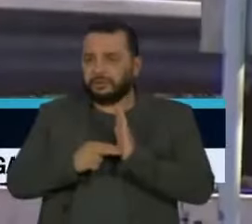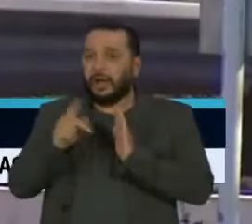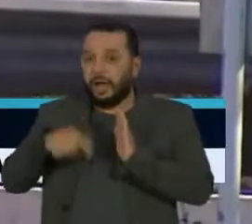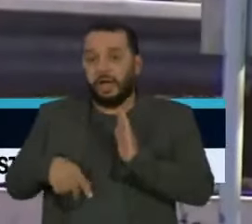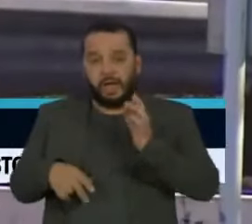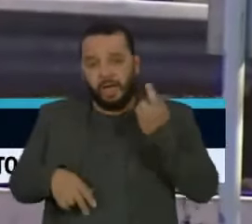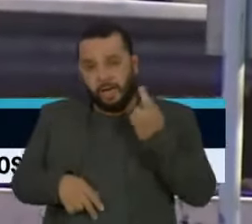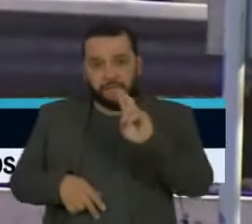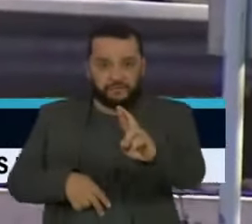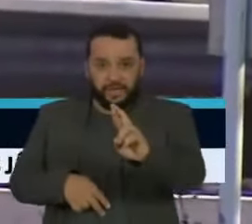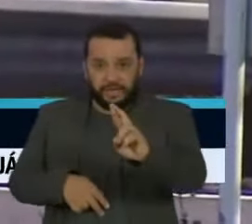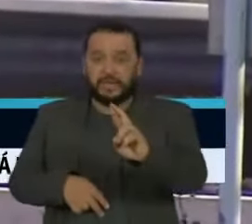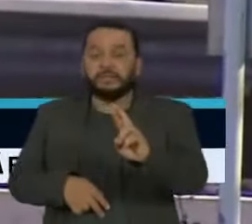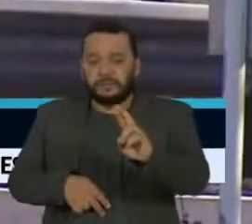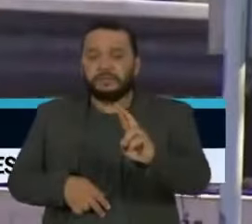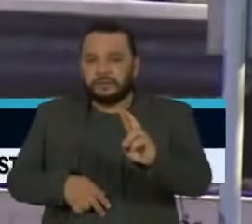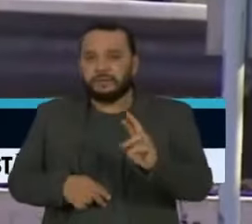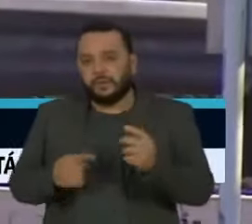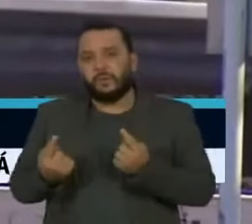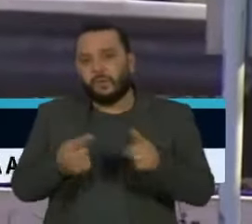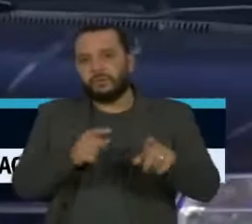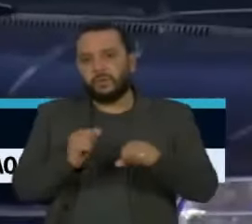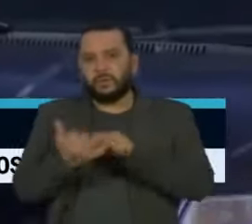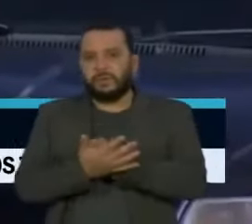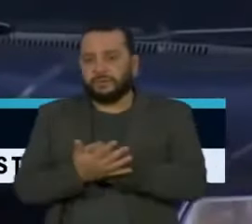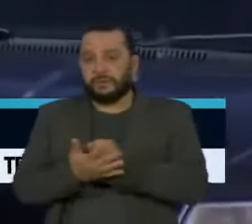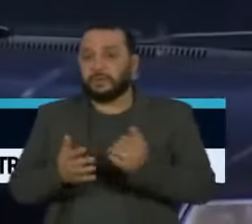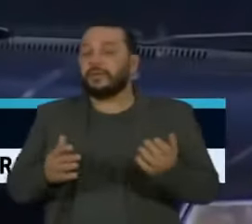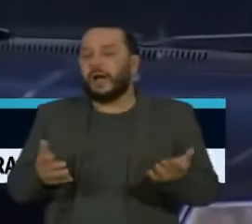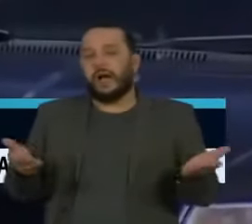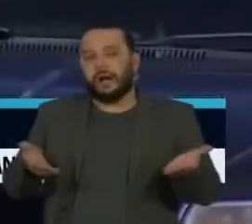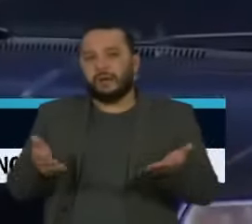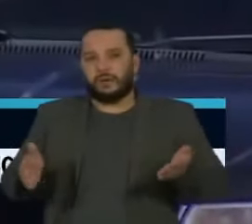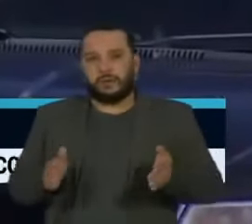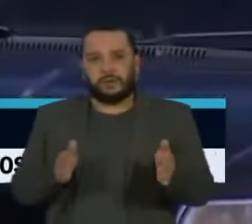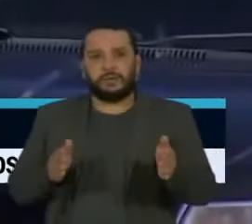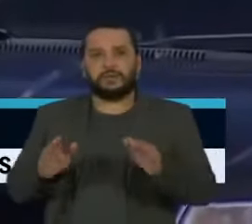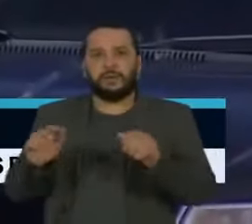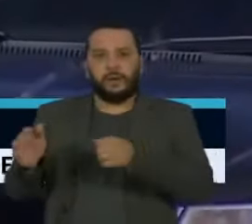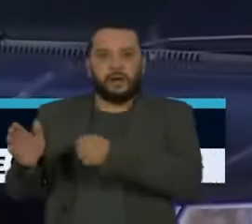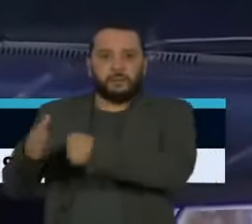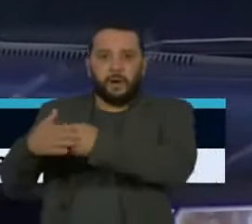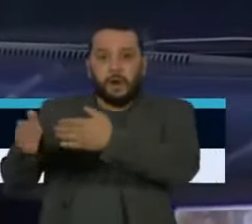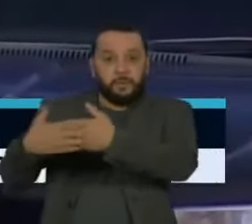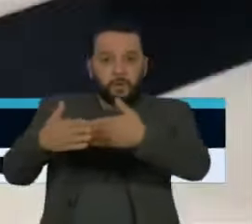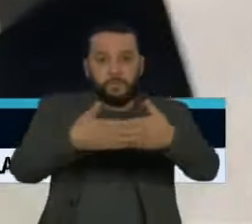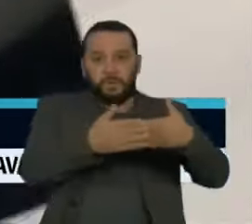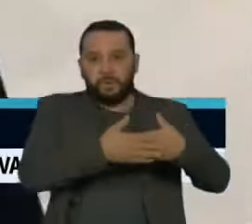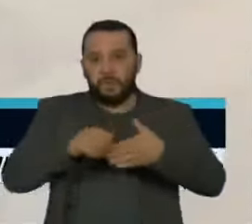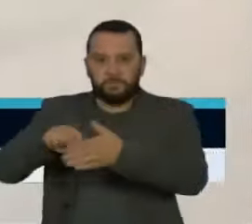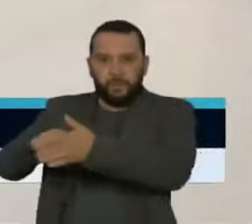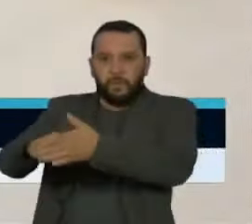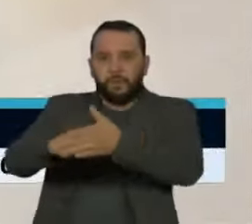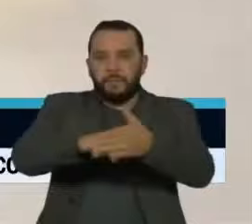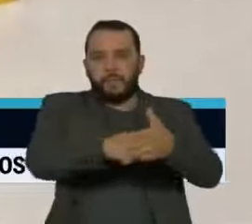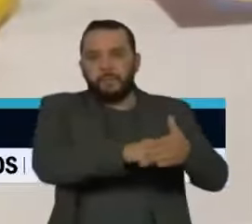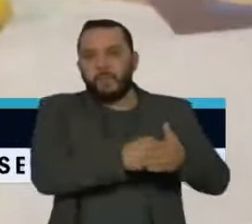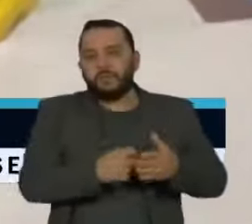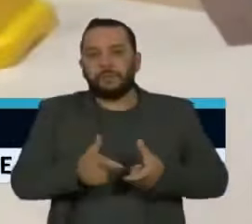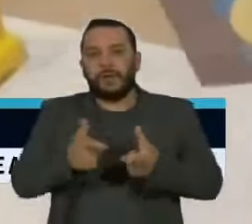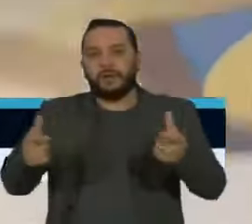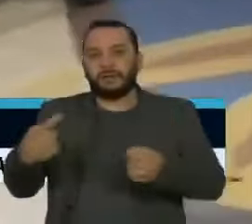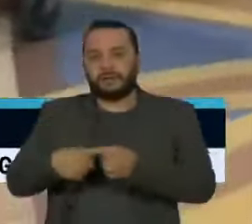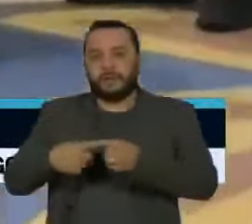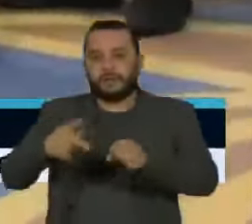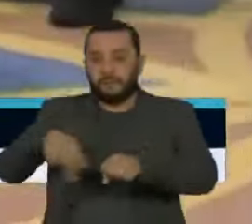modelo no combate à Covid-19, também ampliou por mais 12 dias o lockdown na maior cidade do país. A medida foi tomada